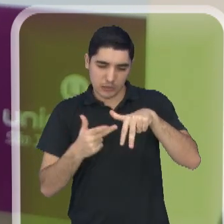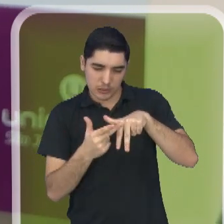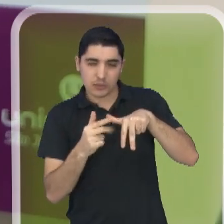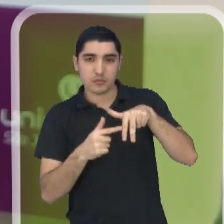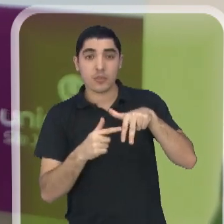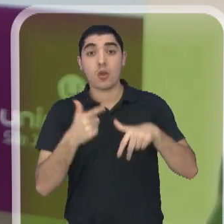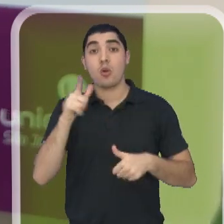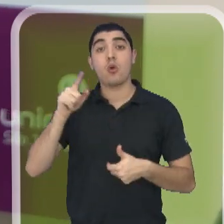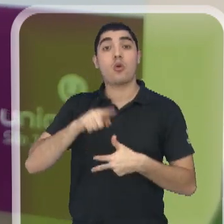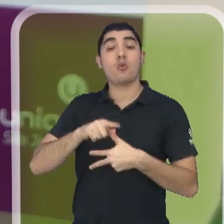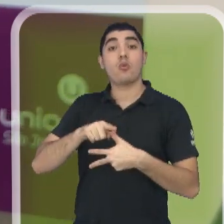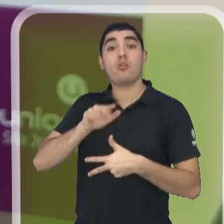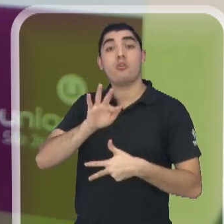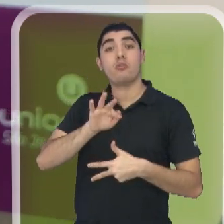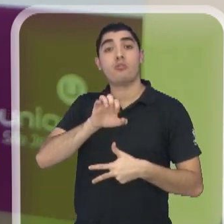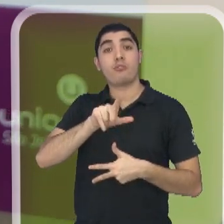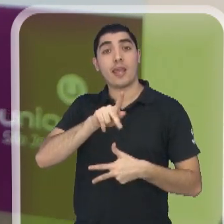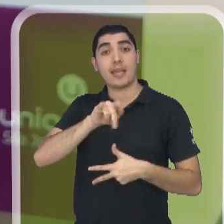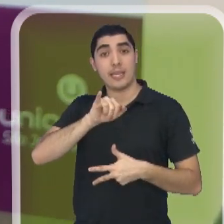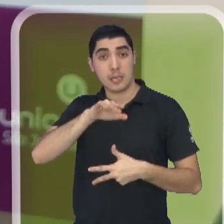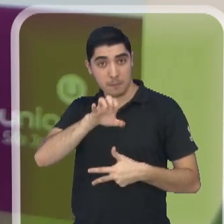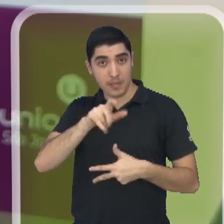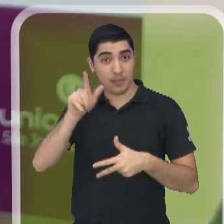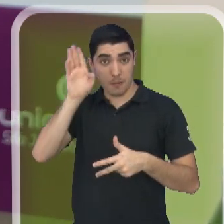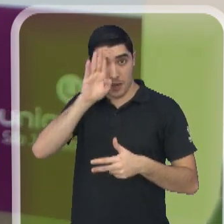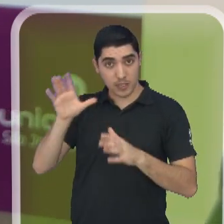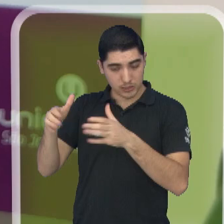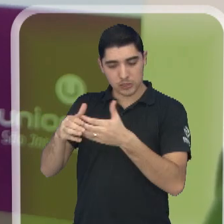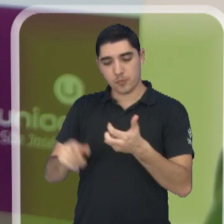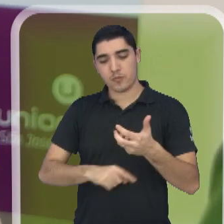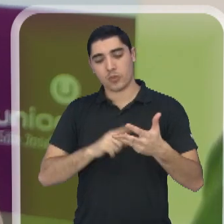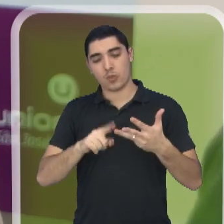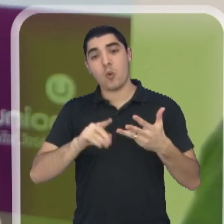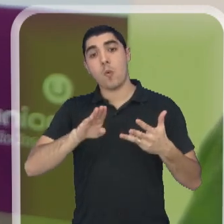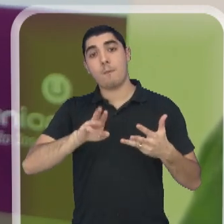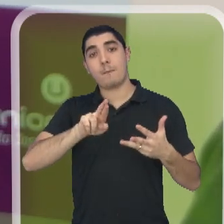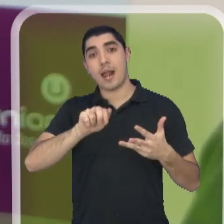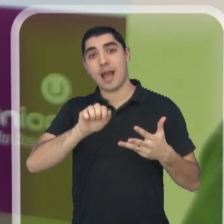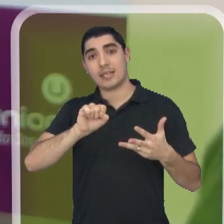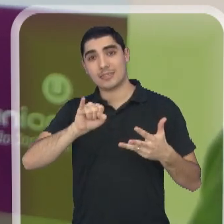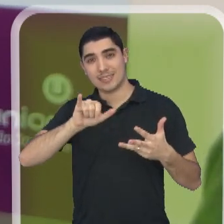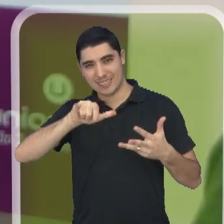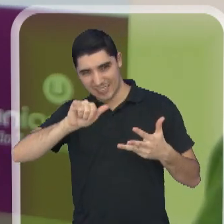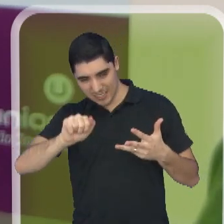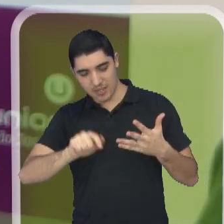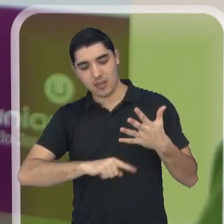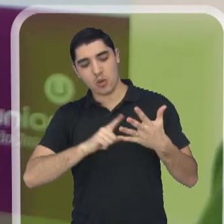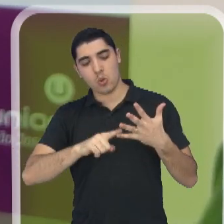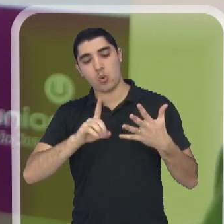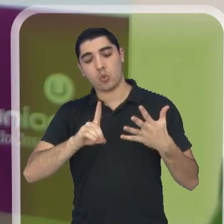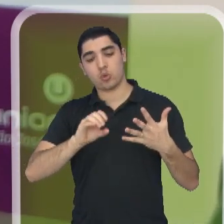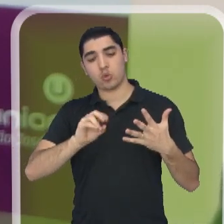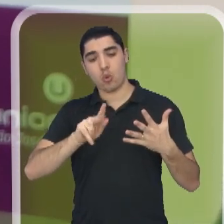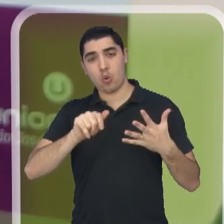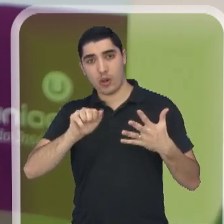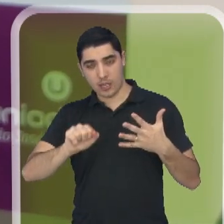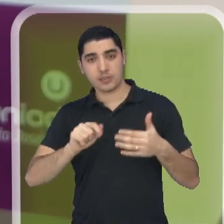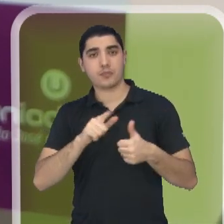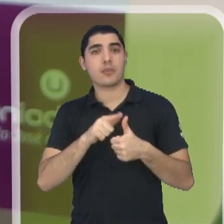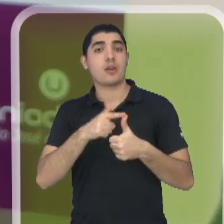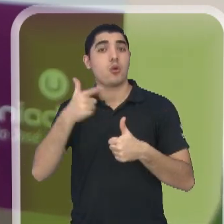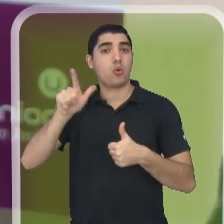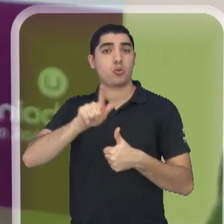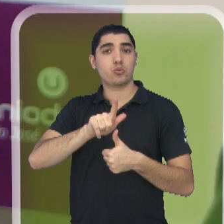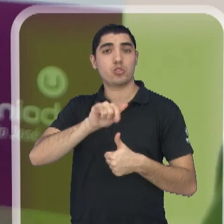Roque está na seleção, Brasília. O Douglas renovou o contrato, trouxemos o Ademar da França, trouxemos o Giovanni, um jogador que também